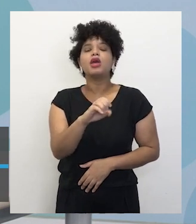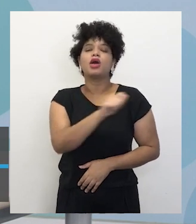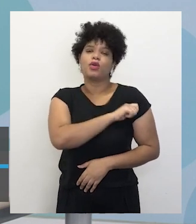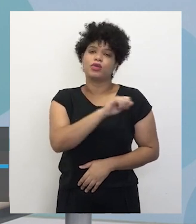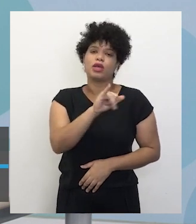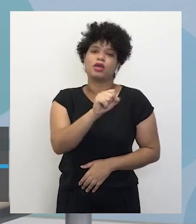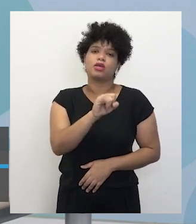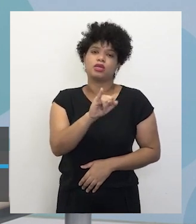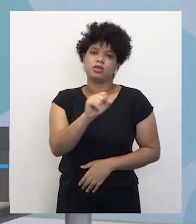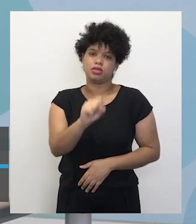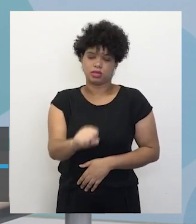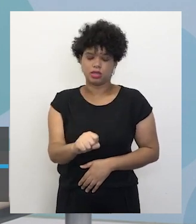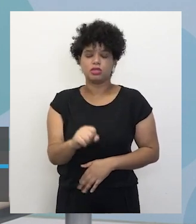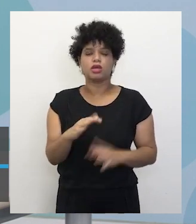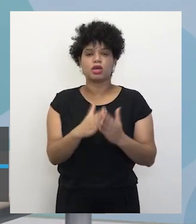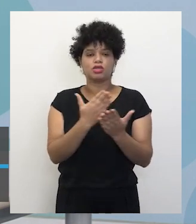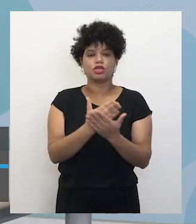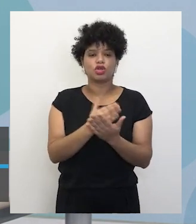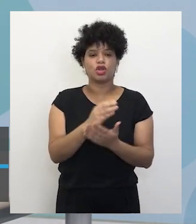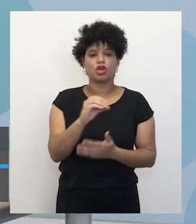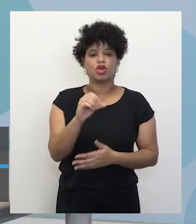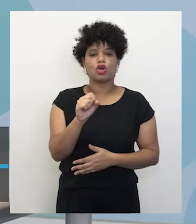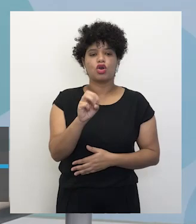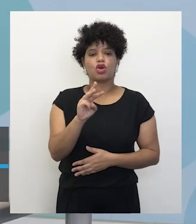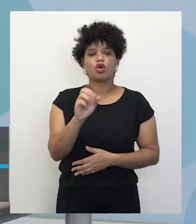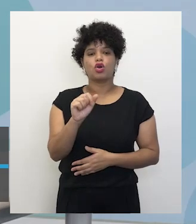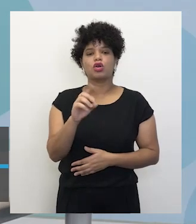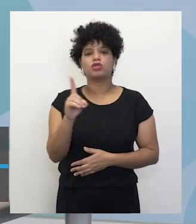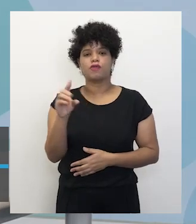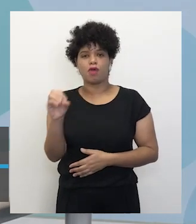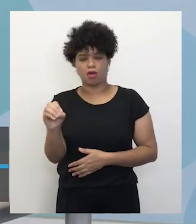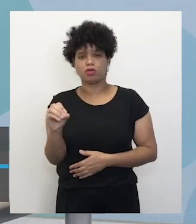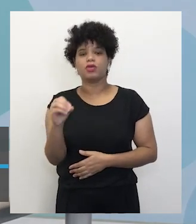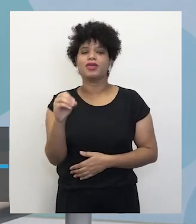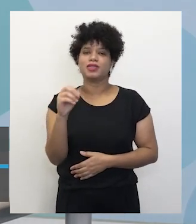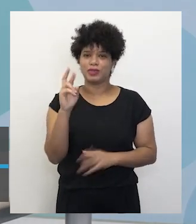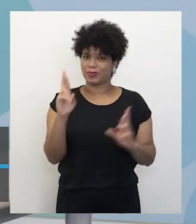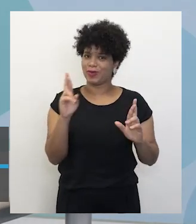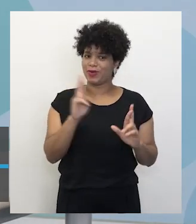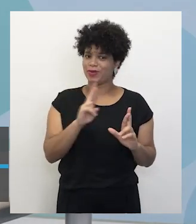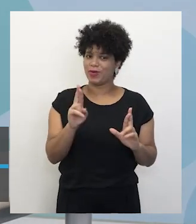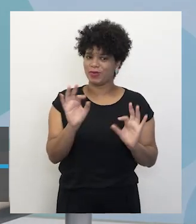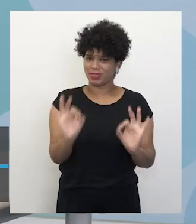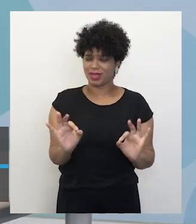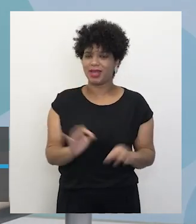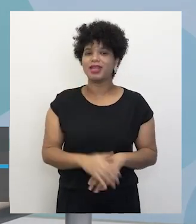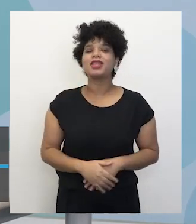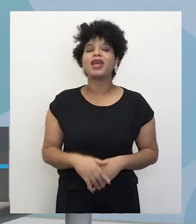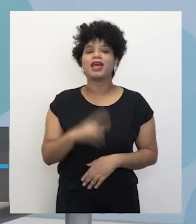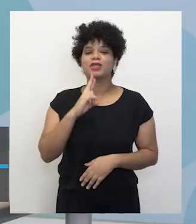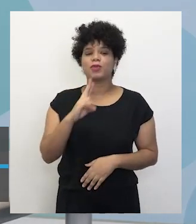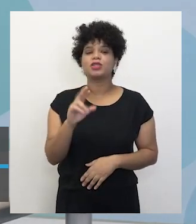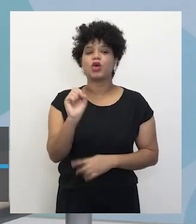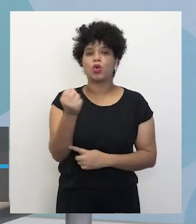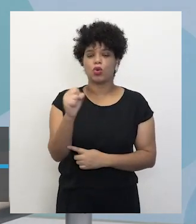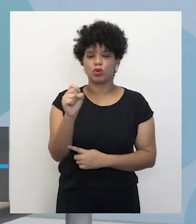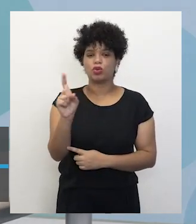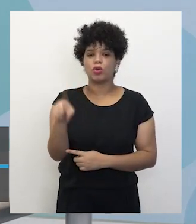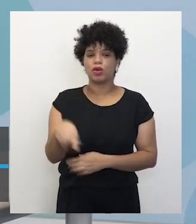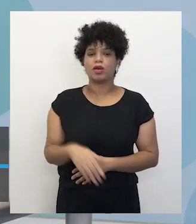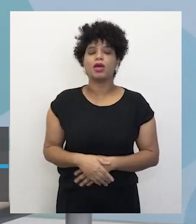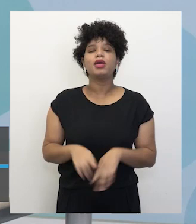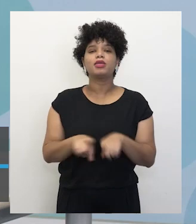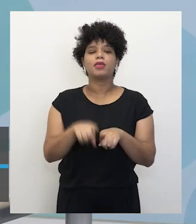escola Oswaldo Ciavon, de Bebedouro, espero que tenha pronunciado certo. E a resposta é 8 mesmo. E também temos